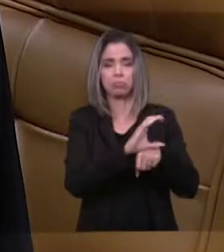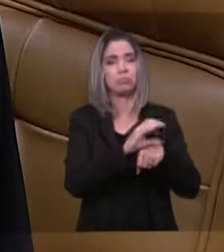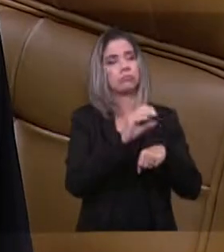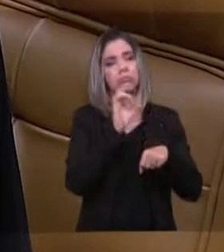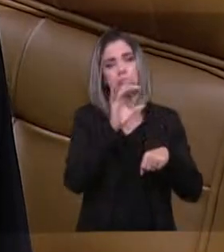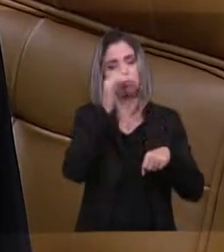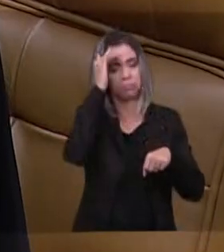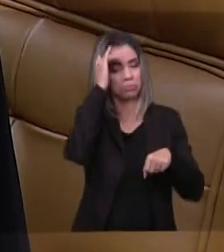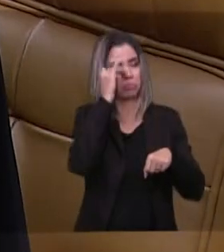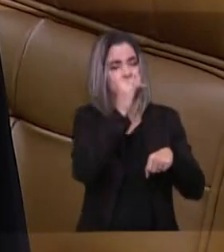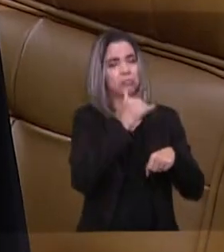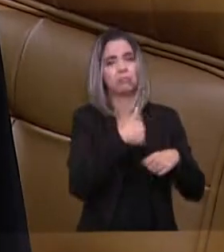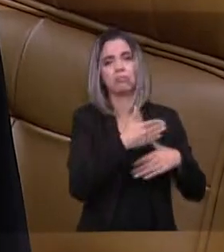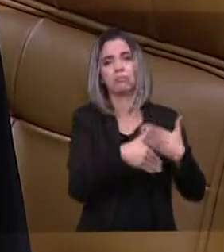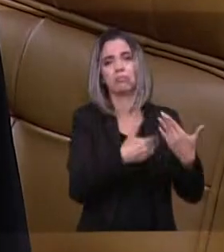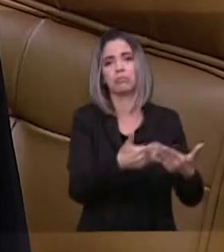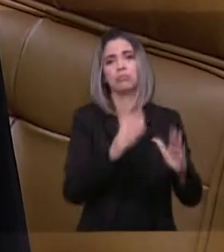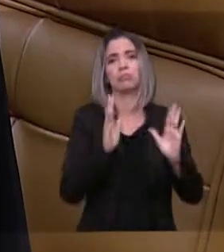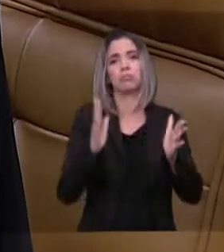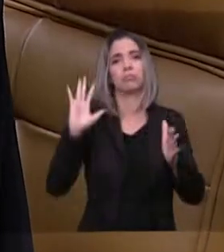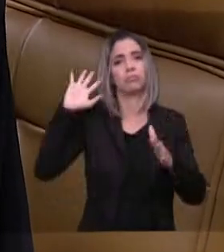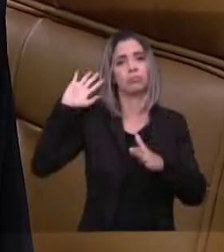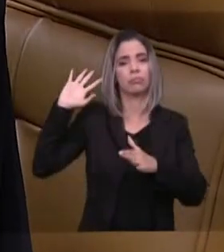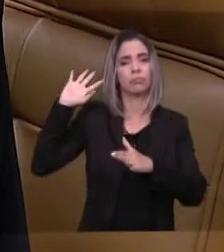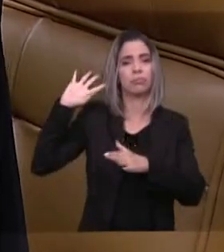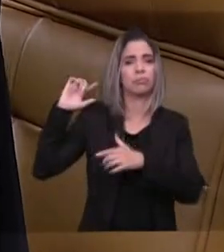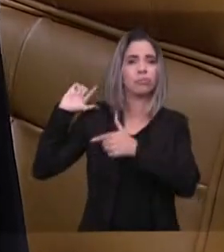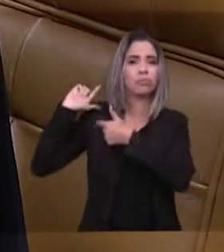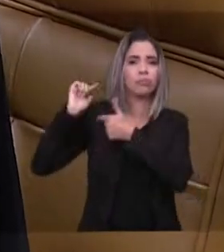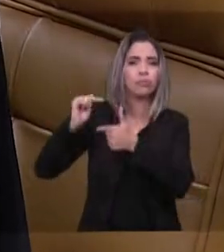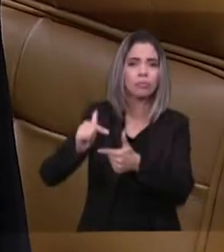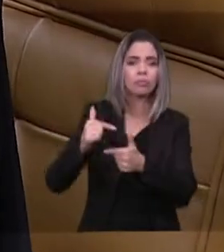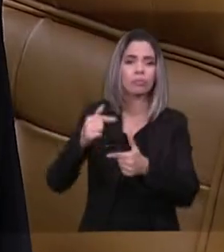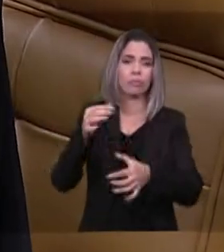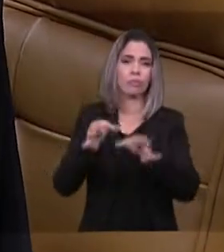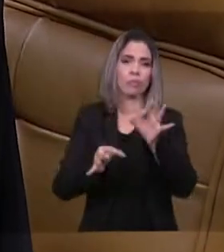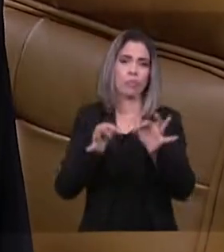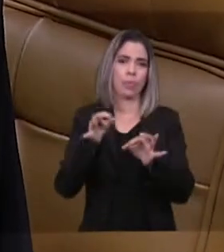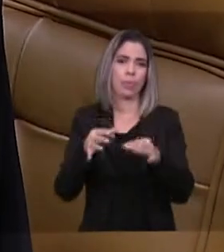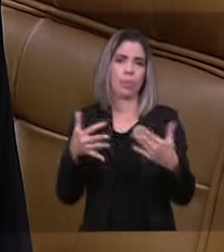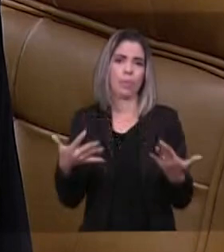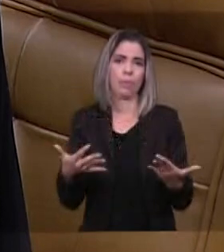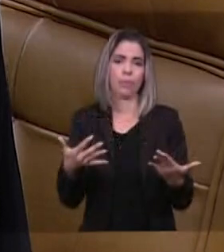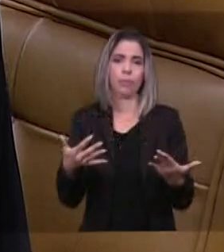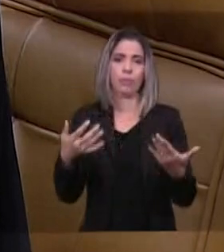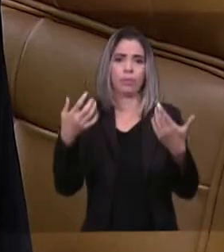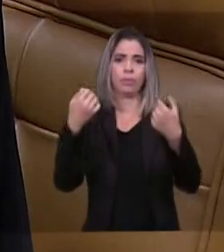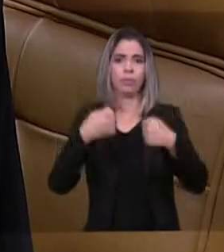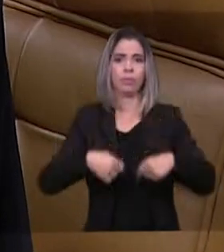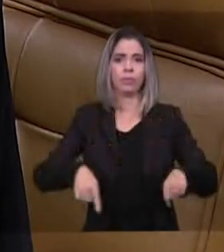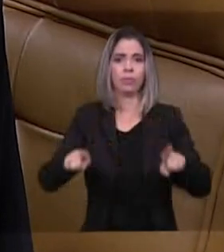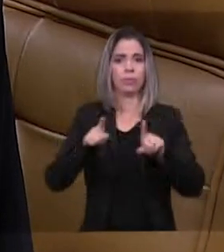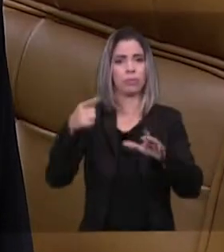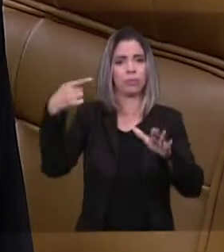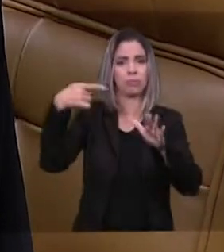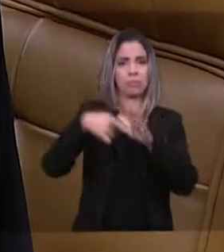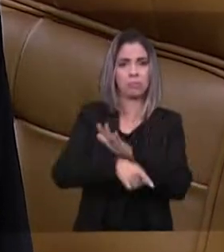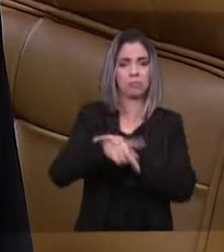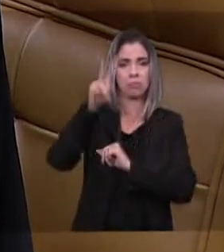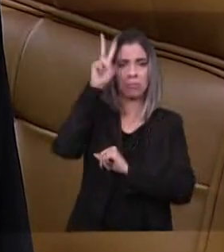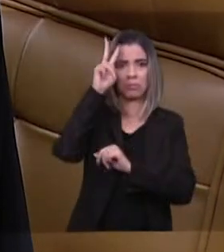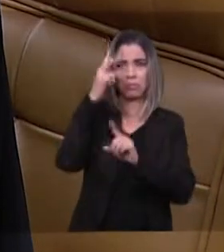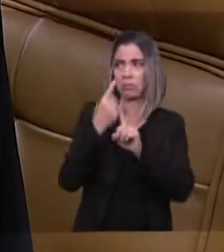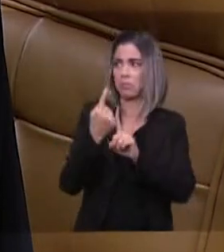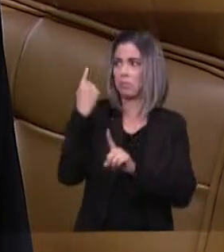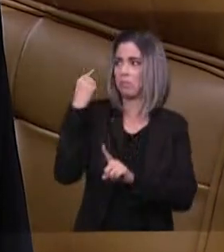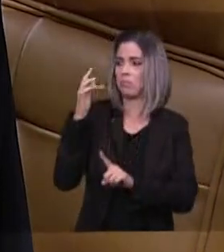seguido vetusta e venerável tradição jurídica, que se inicia, para não mergulharmos mais profundamente na história, com Frei